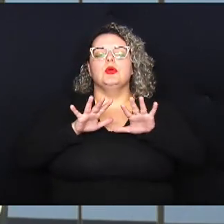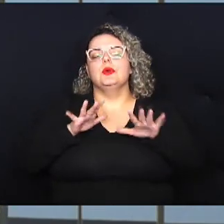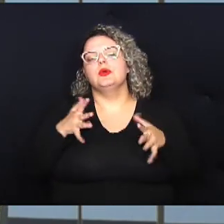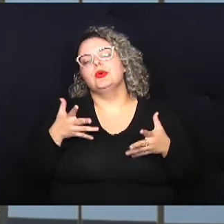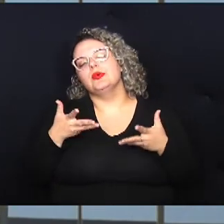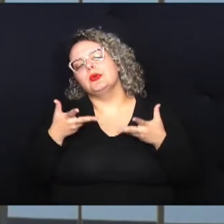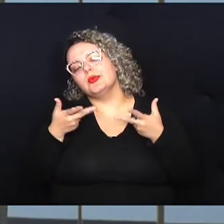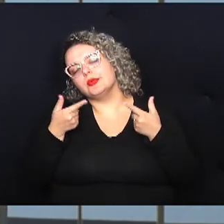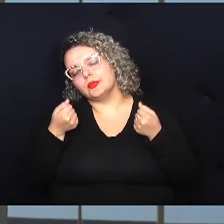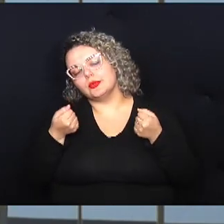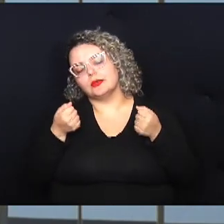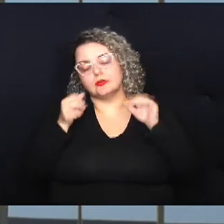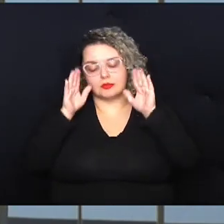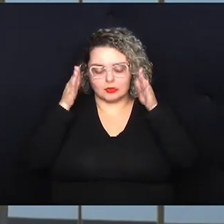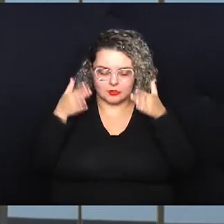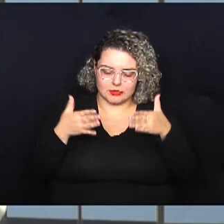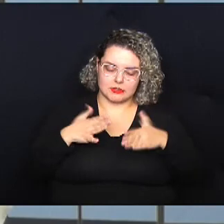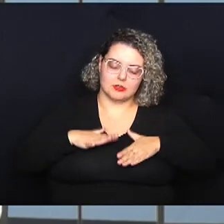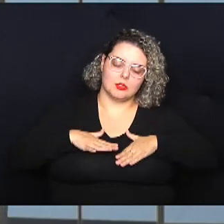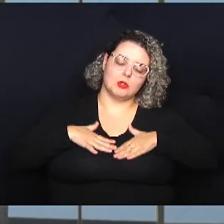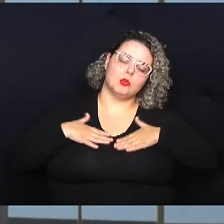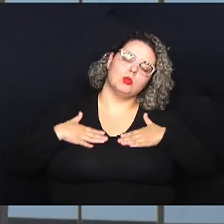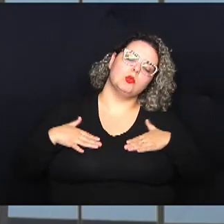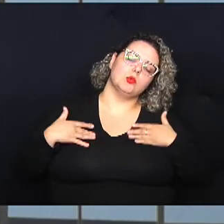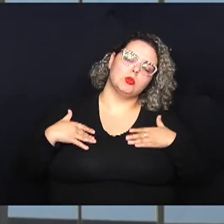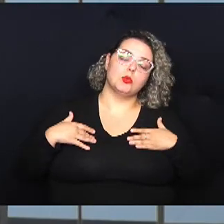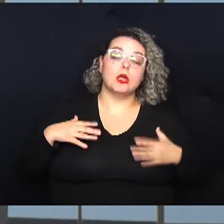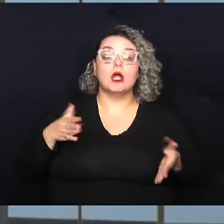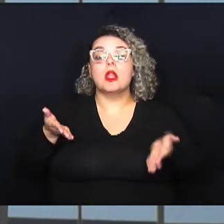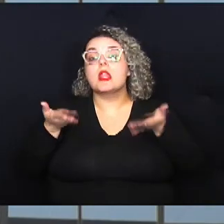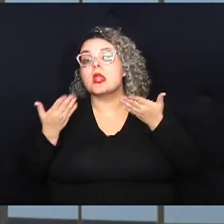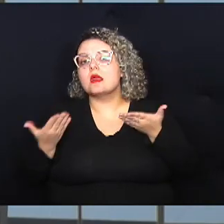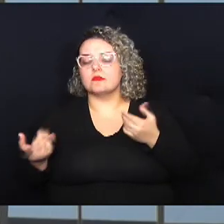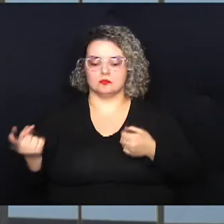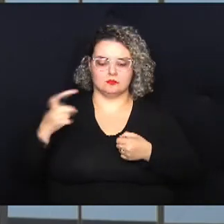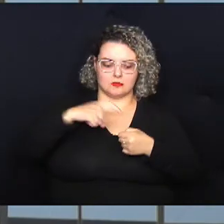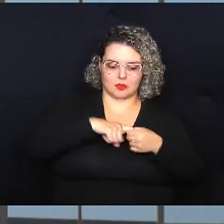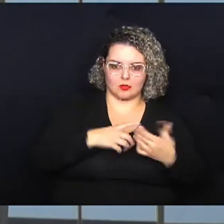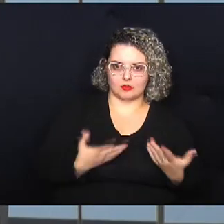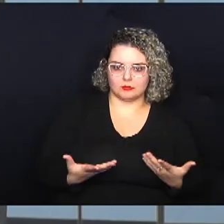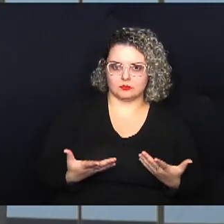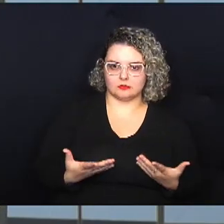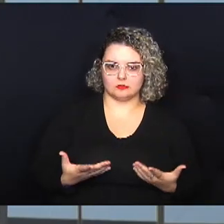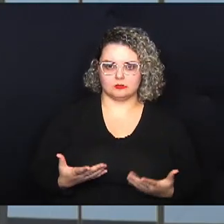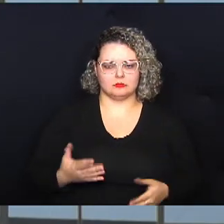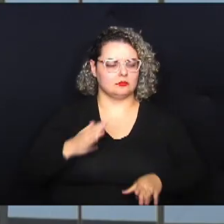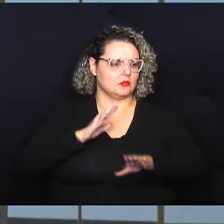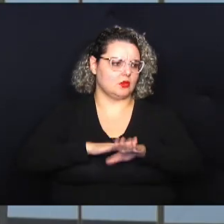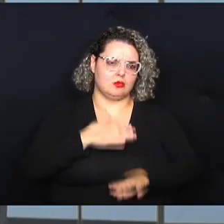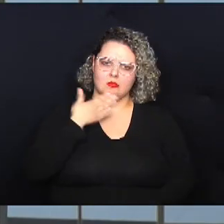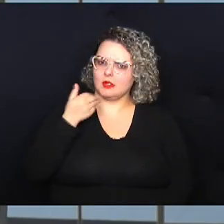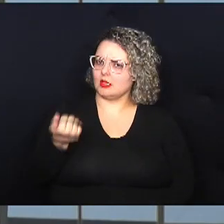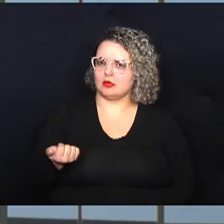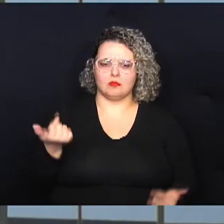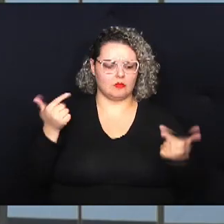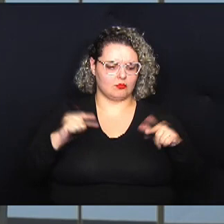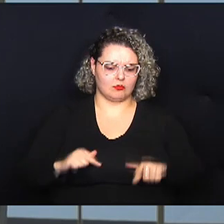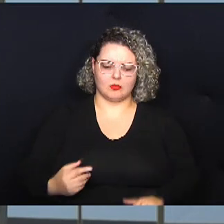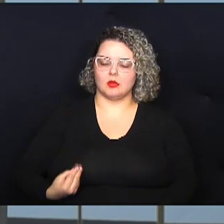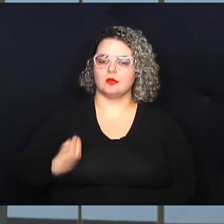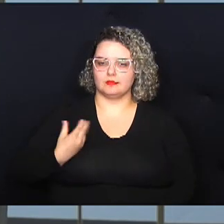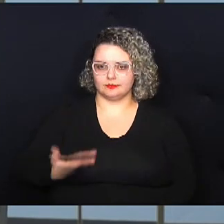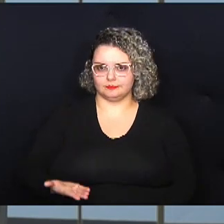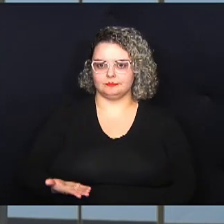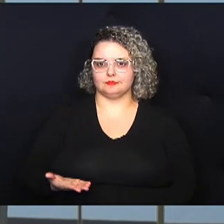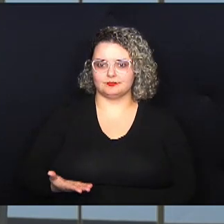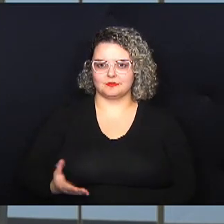focar em alguma coisa mais gostosa, mais prazerosa e volta. Você vai ver como já funciona muito melhor o ambiente que você vai estar. Que legal.